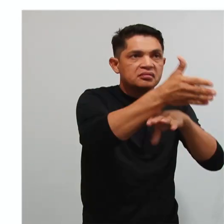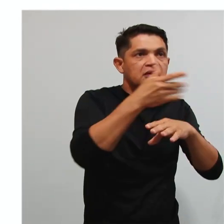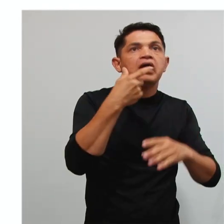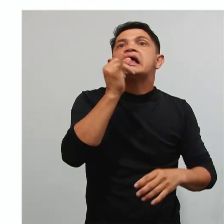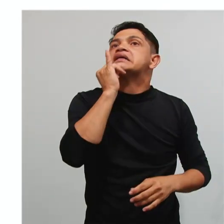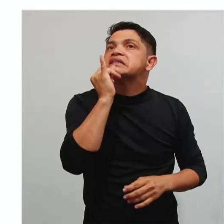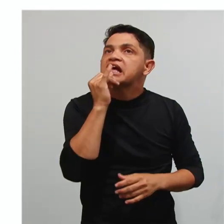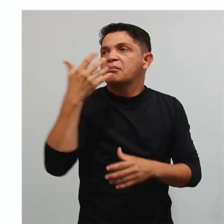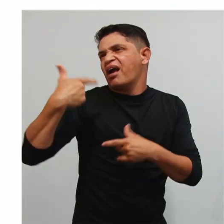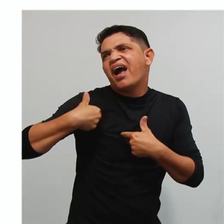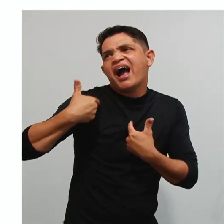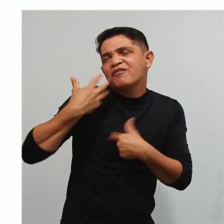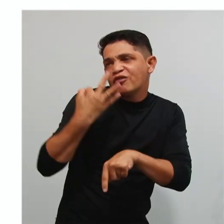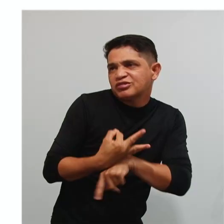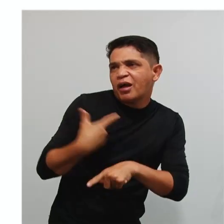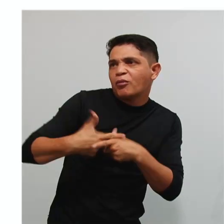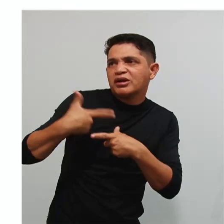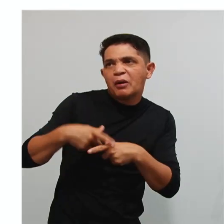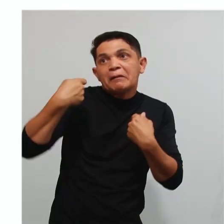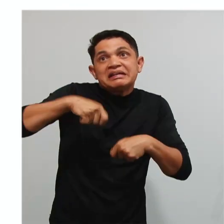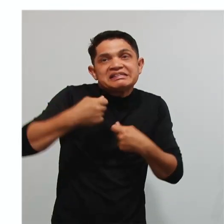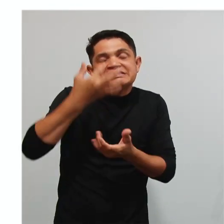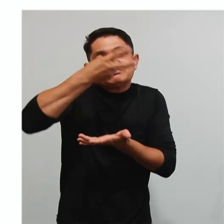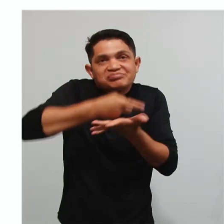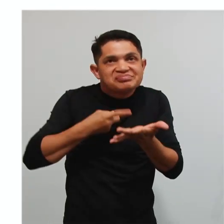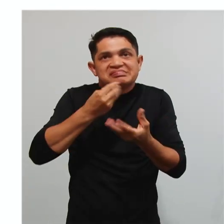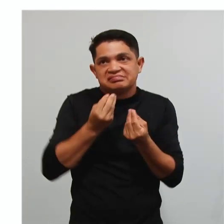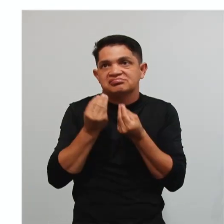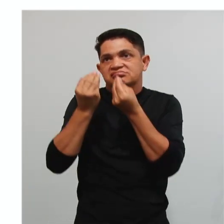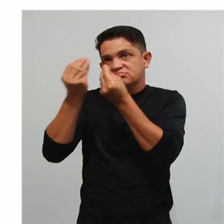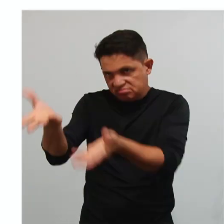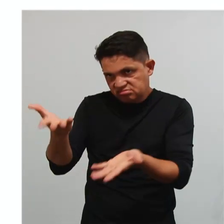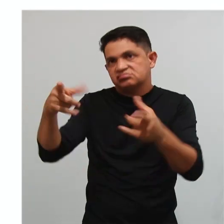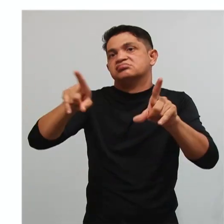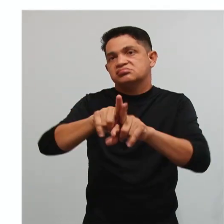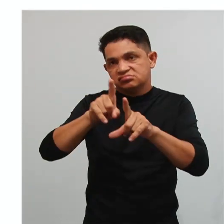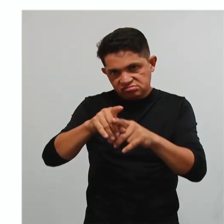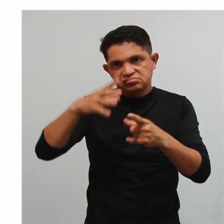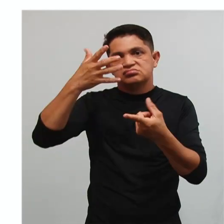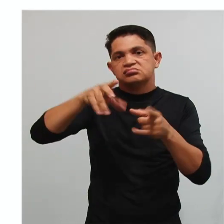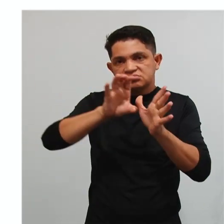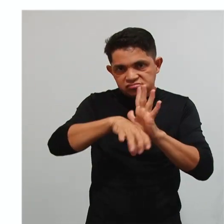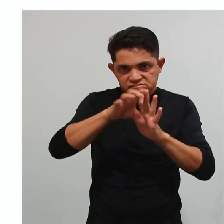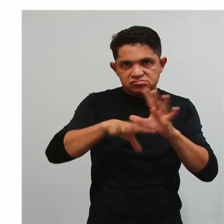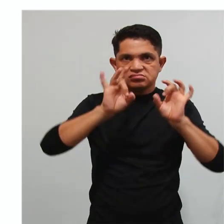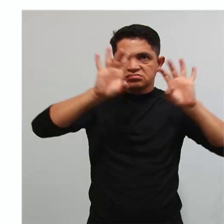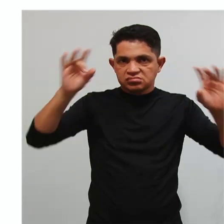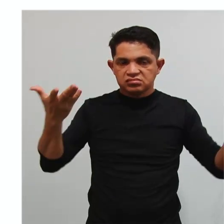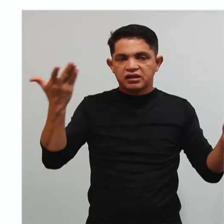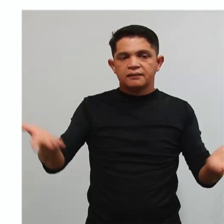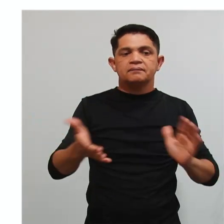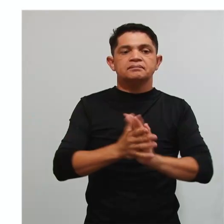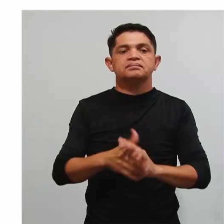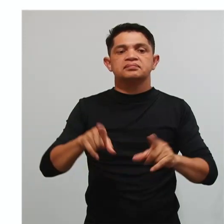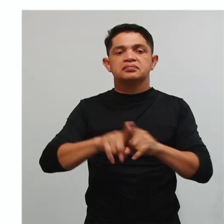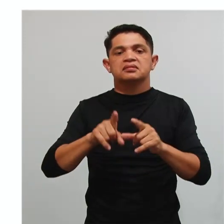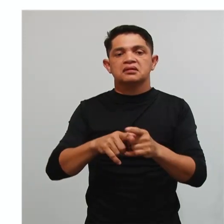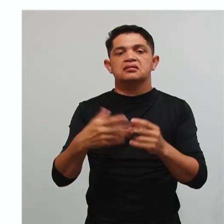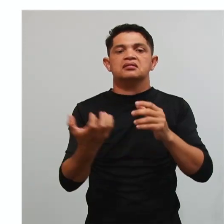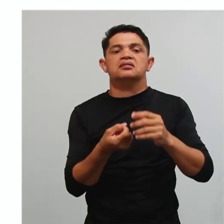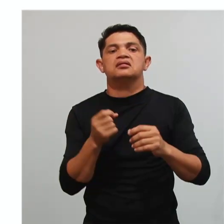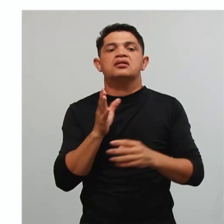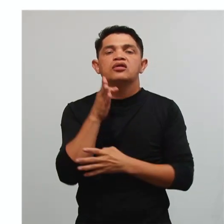ou fato. Expressa resolução, opinião, conceitos e testemunhas. Digamos, eu vou lá no